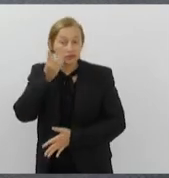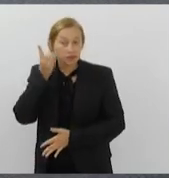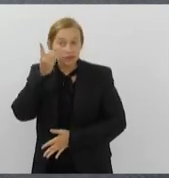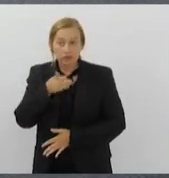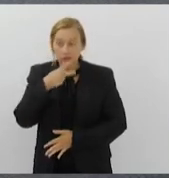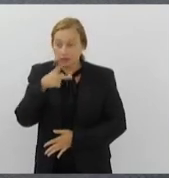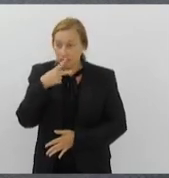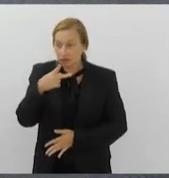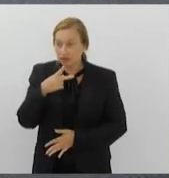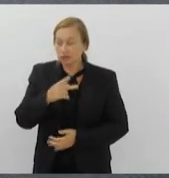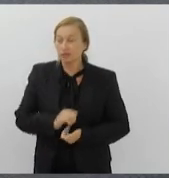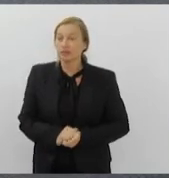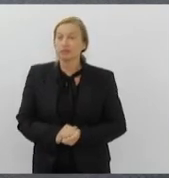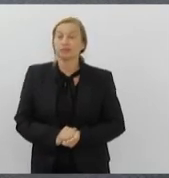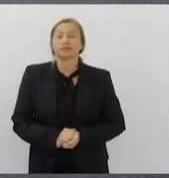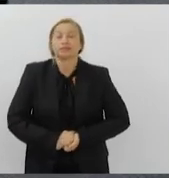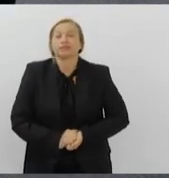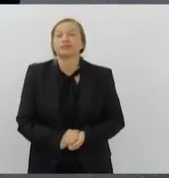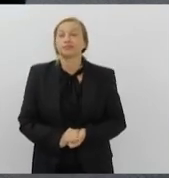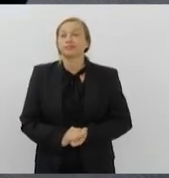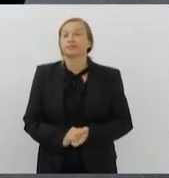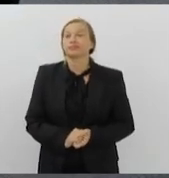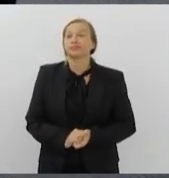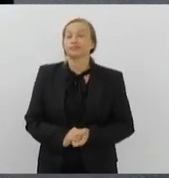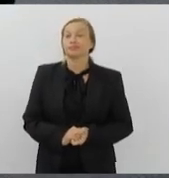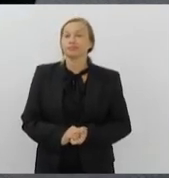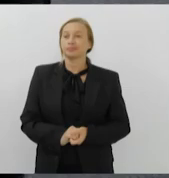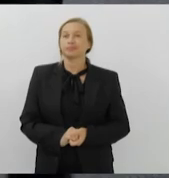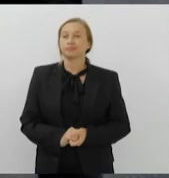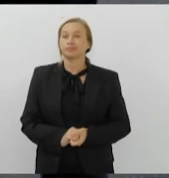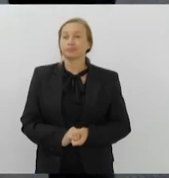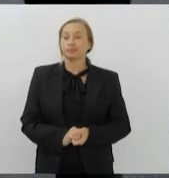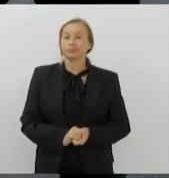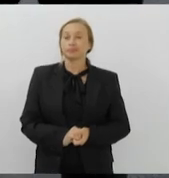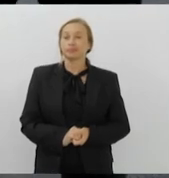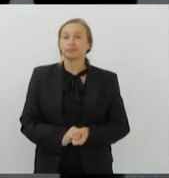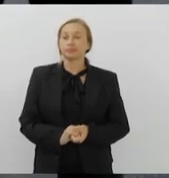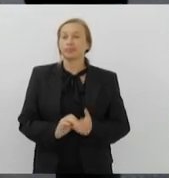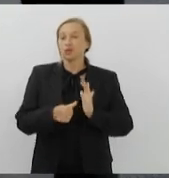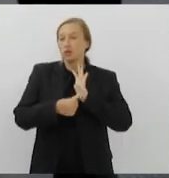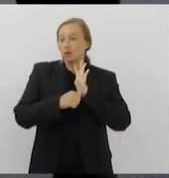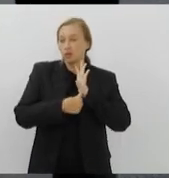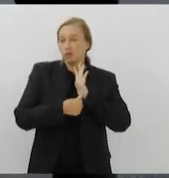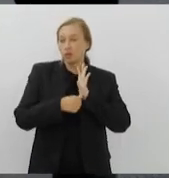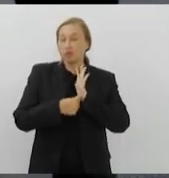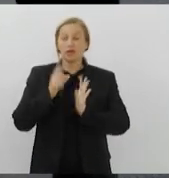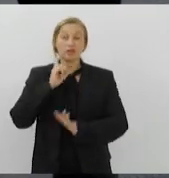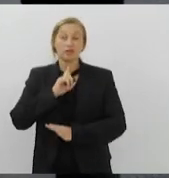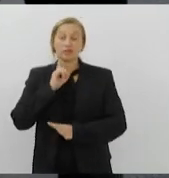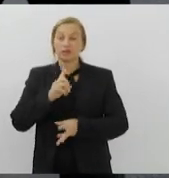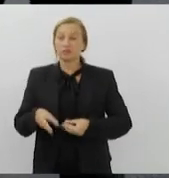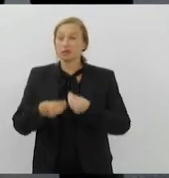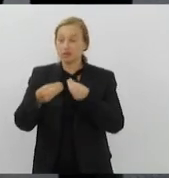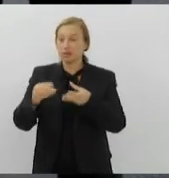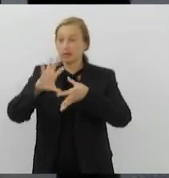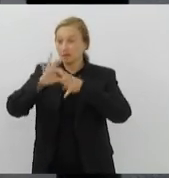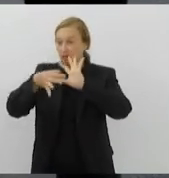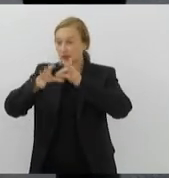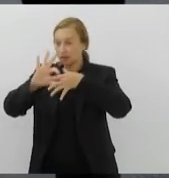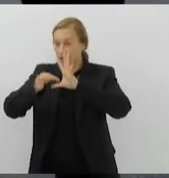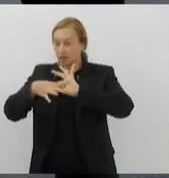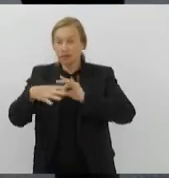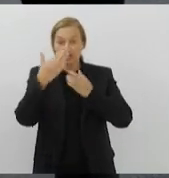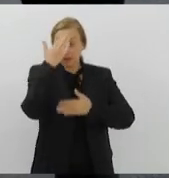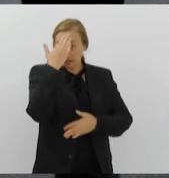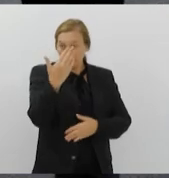sobre a contribuição que o clube, né, Flamengo, tem dado às Olimpíadas, e eu quero agradecer essa